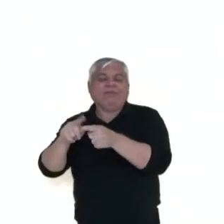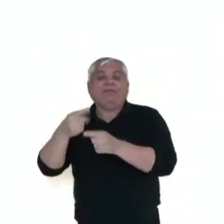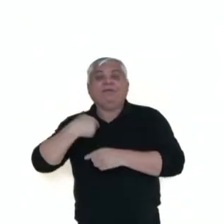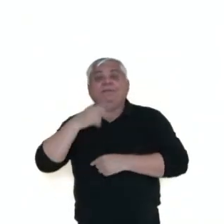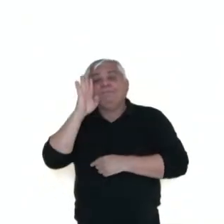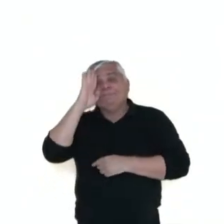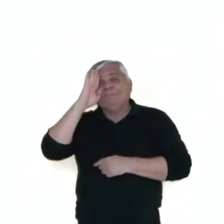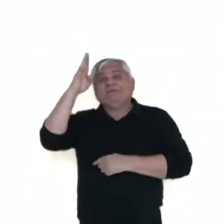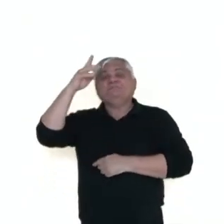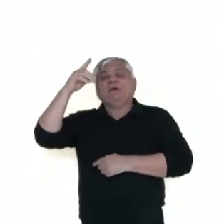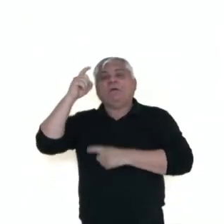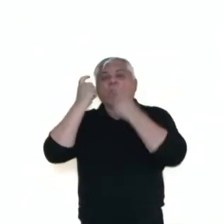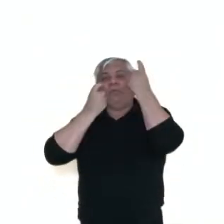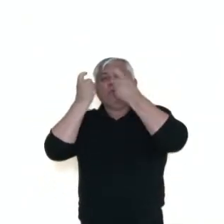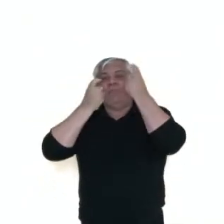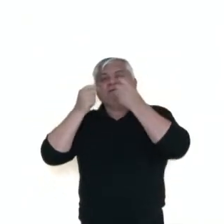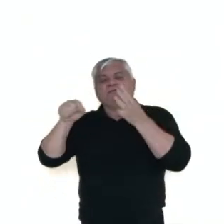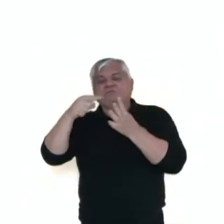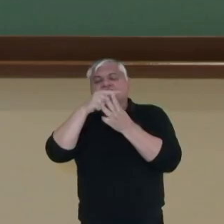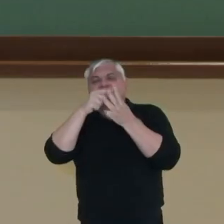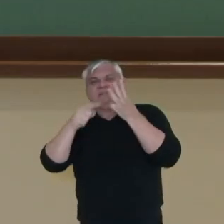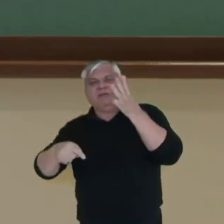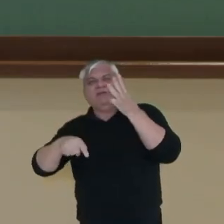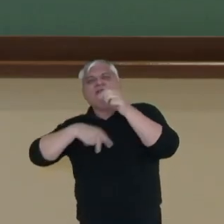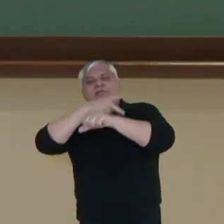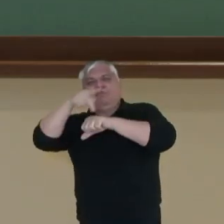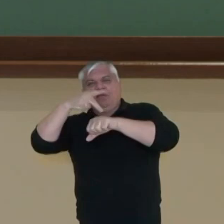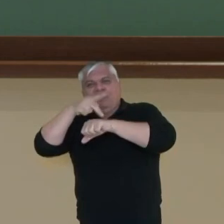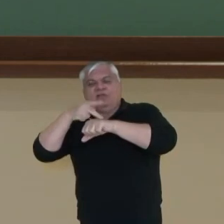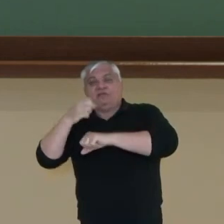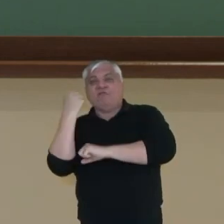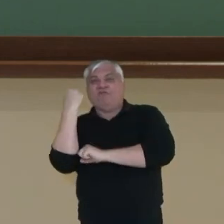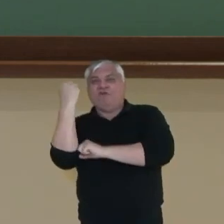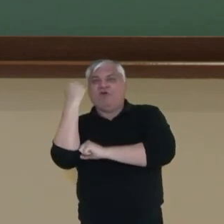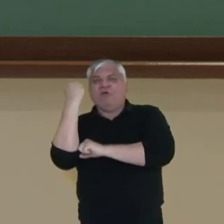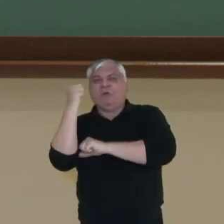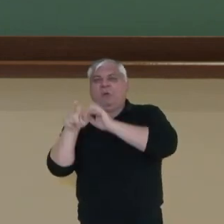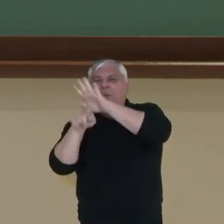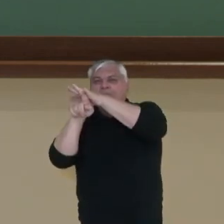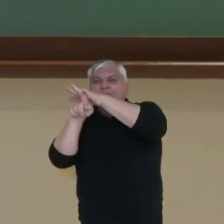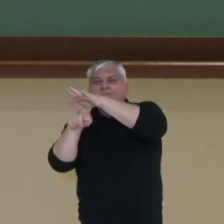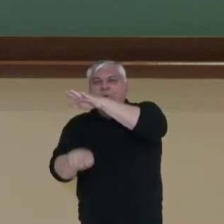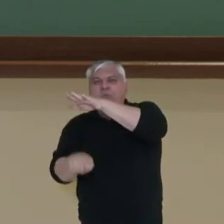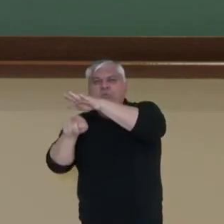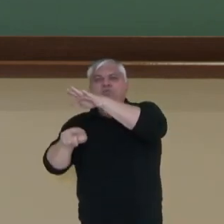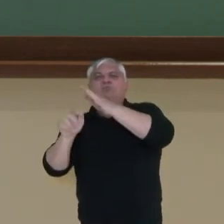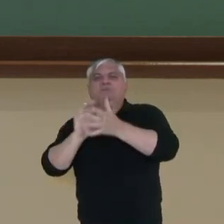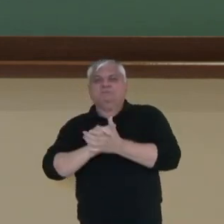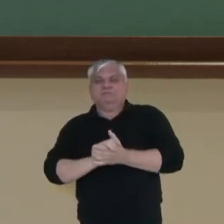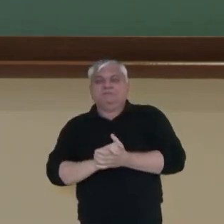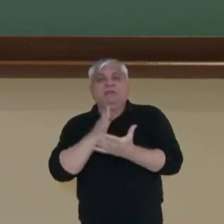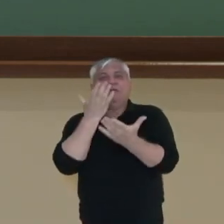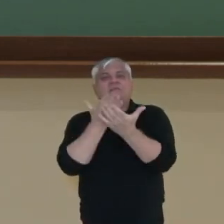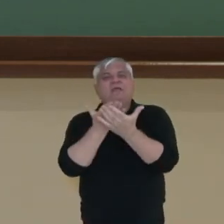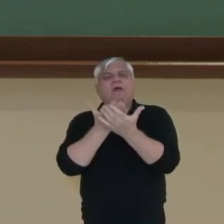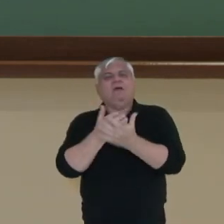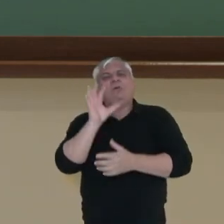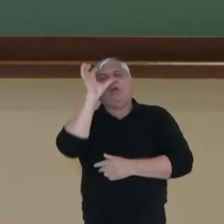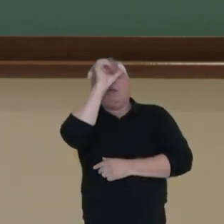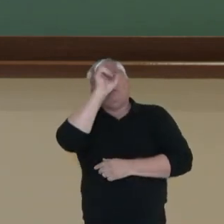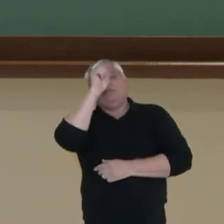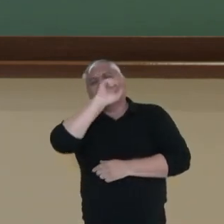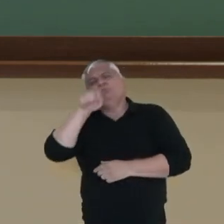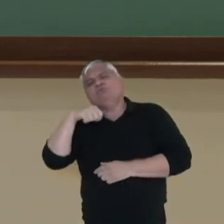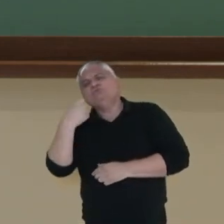fato dos três países envolvidos serem potências nucleares. Na aula de hoje, nós